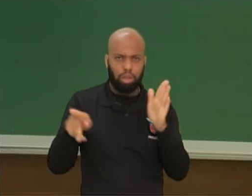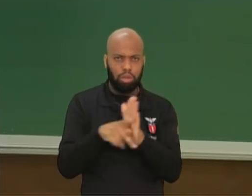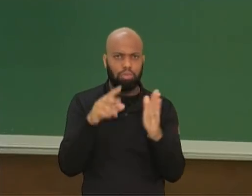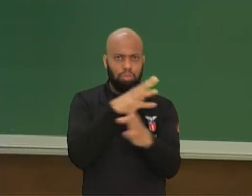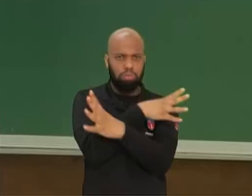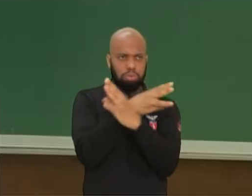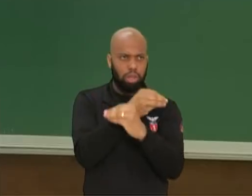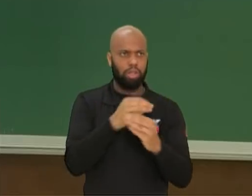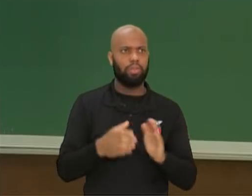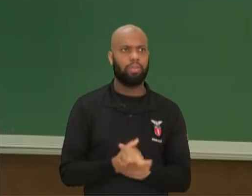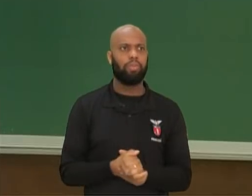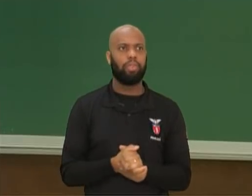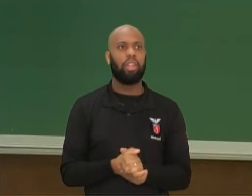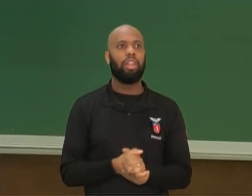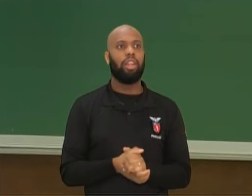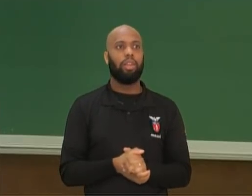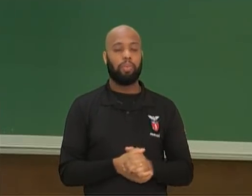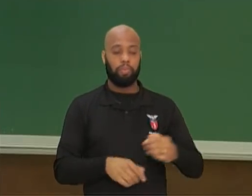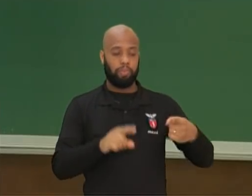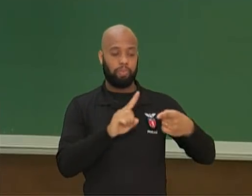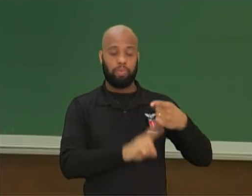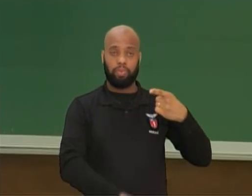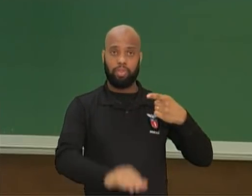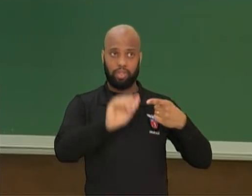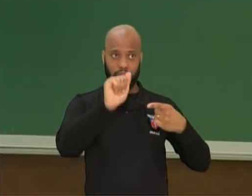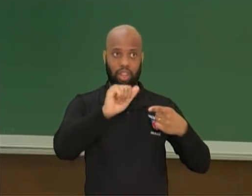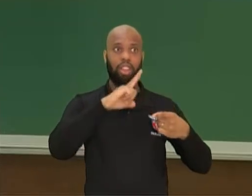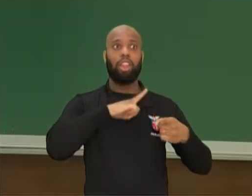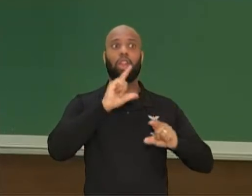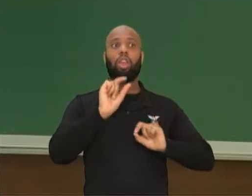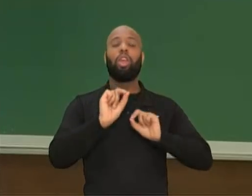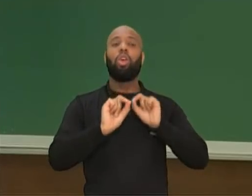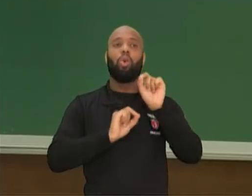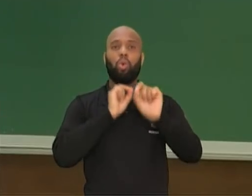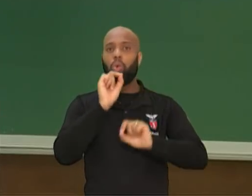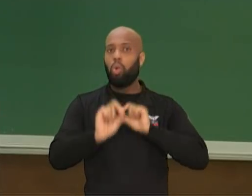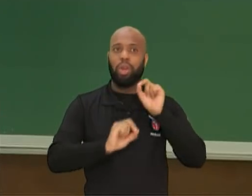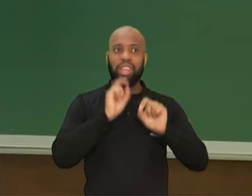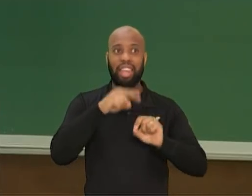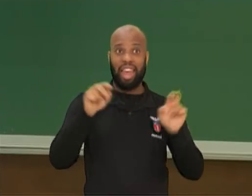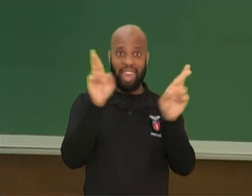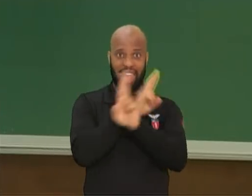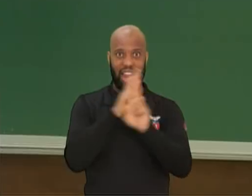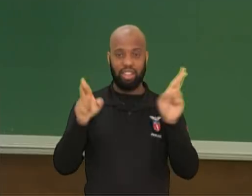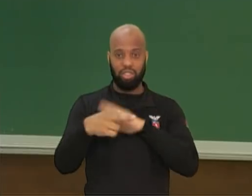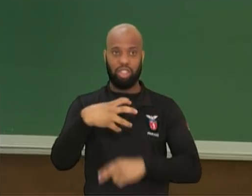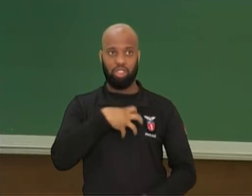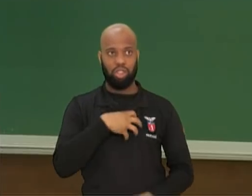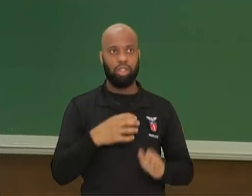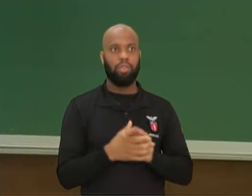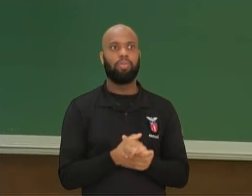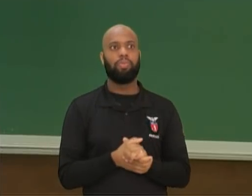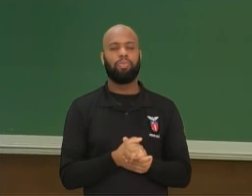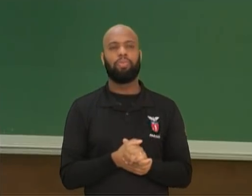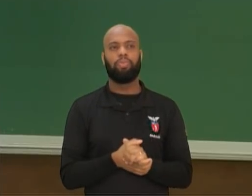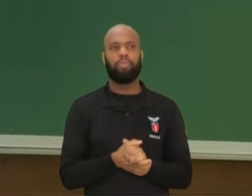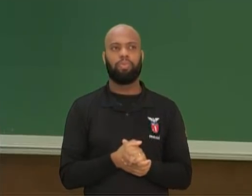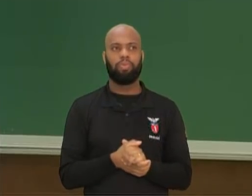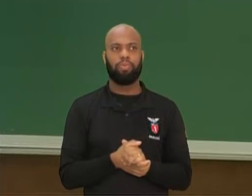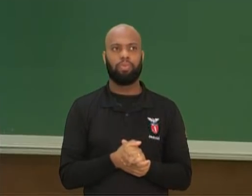bem? Vamos lá? Na letra A, classifique então, de acordo com a relação de sentido. Na letra